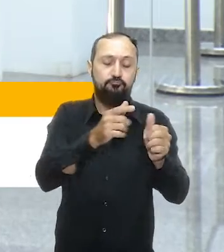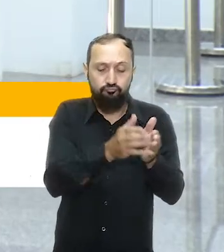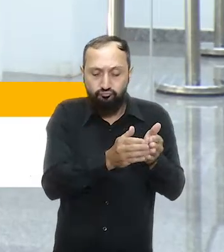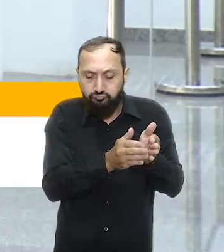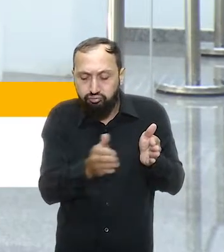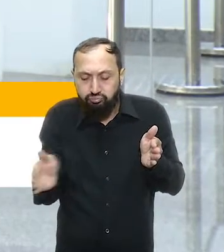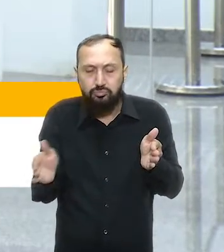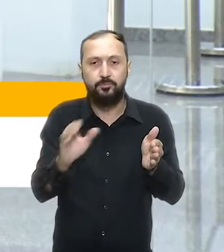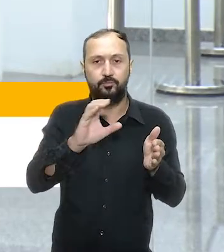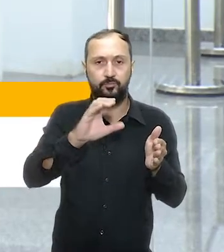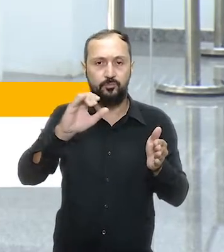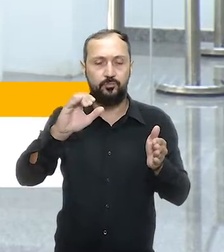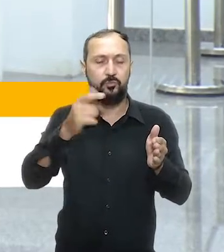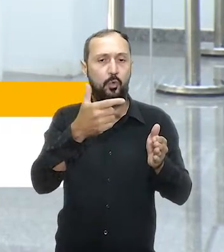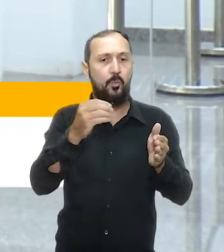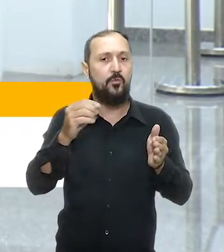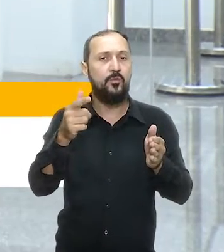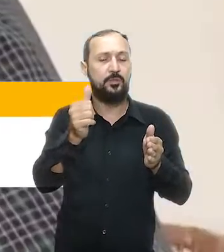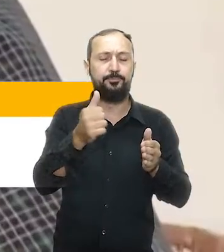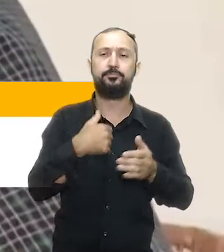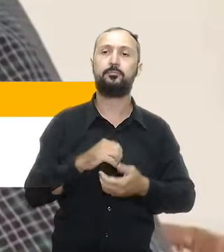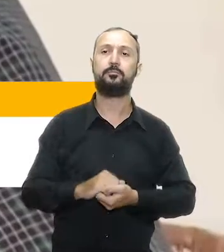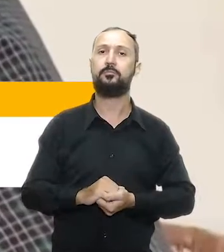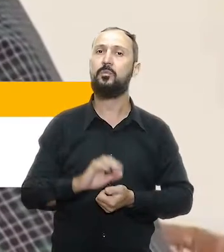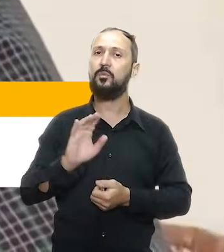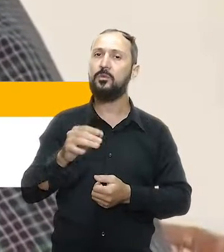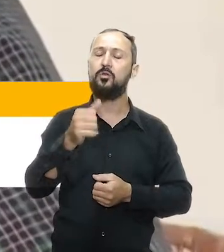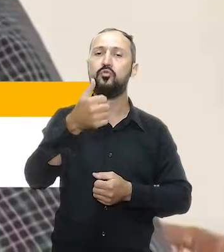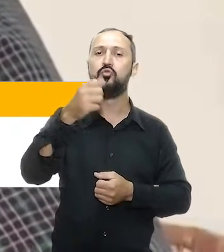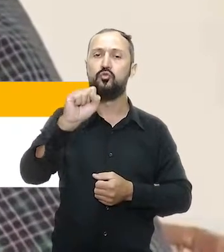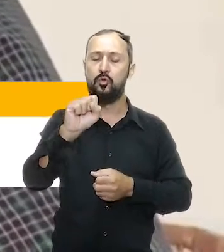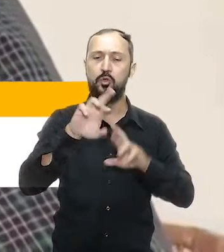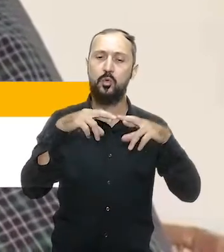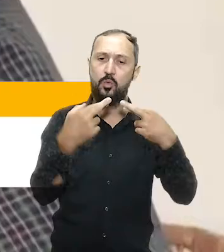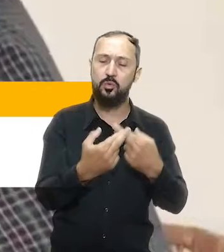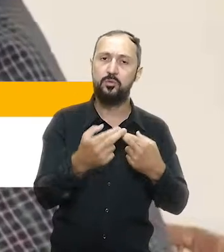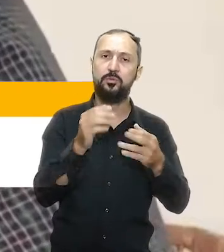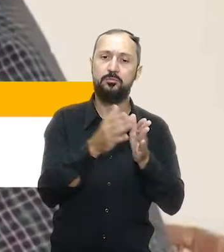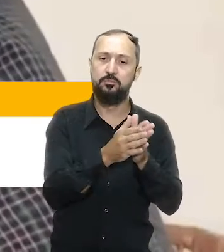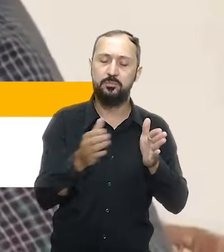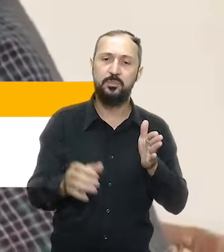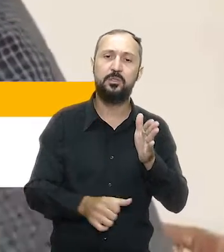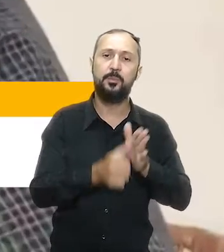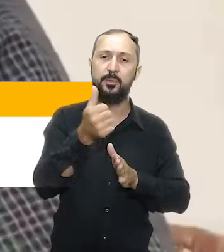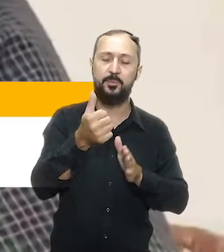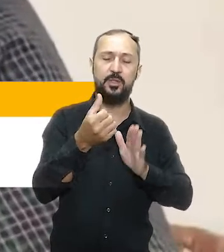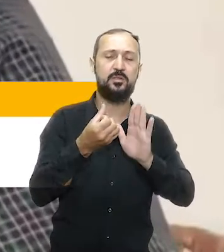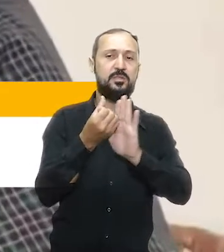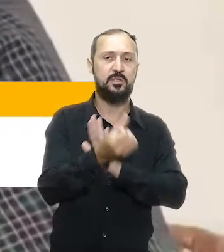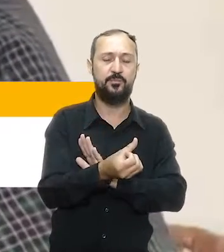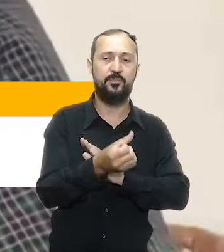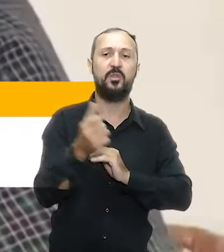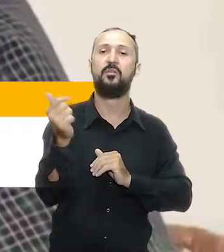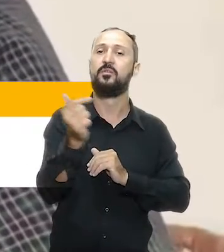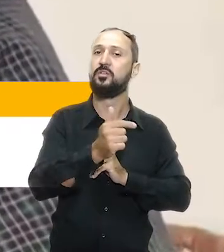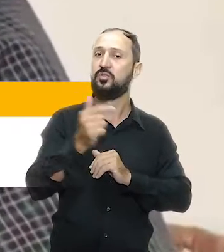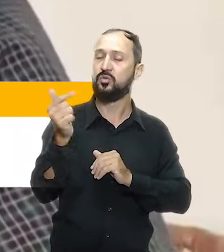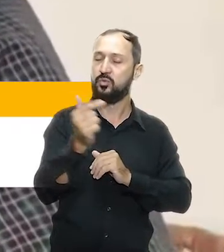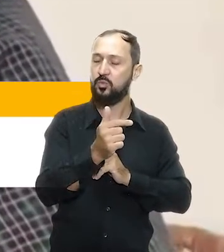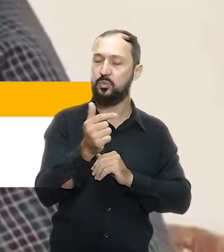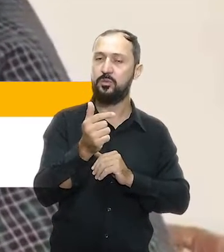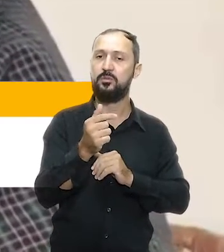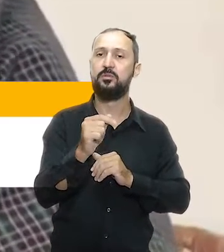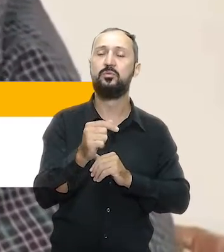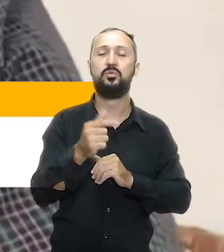realizados pela comissão em 2021. Durante este ano legislativo, fazer 18 sessões no primeiro